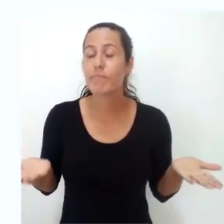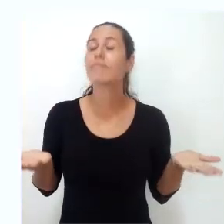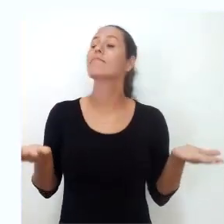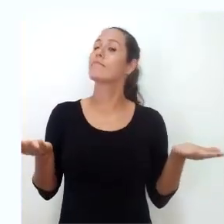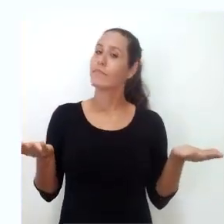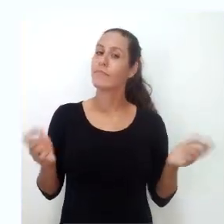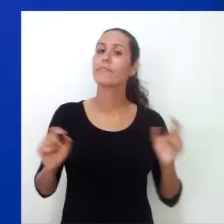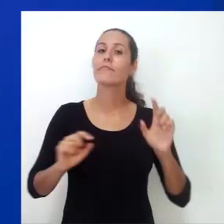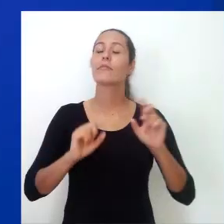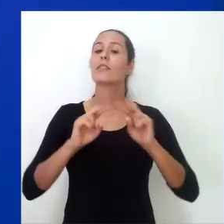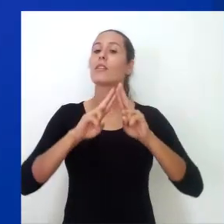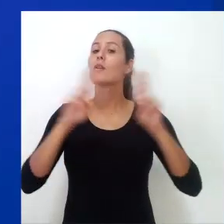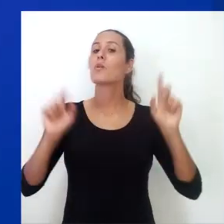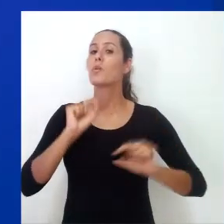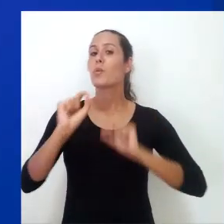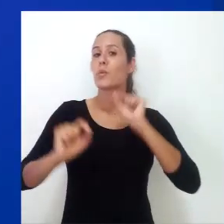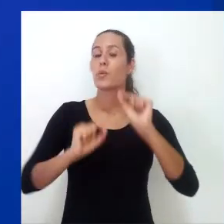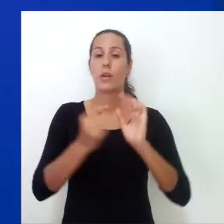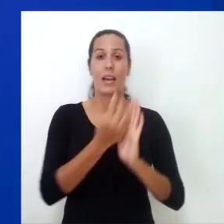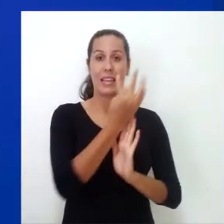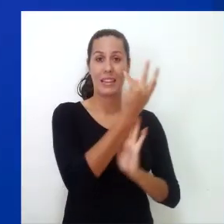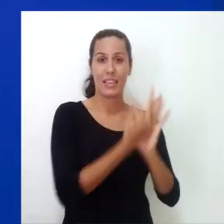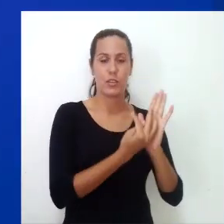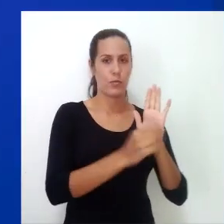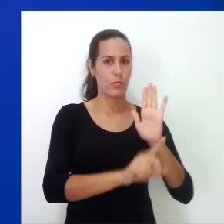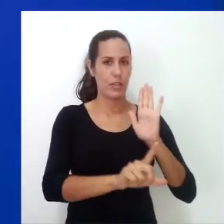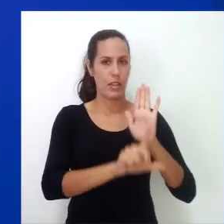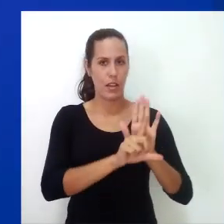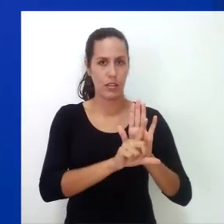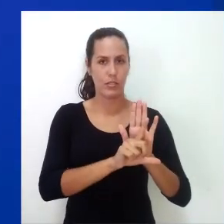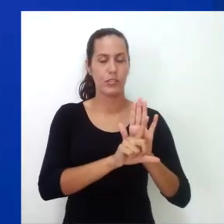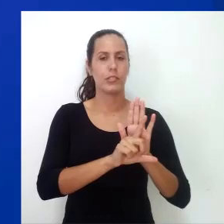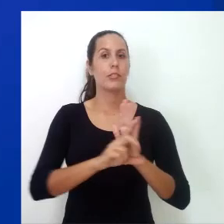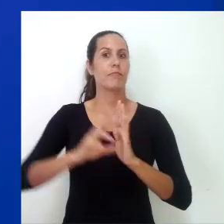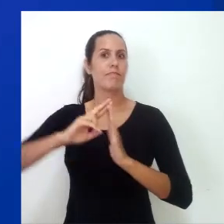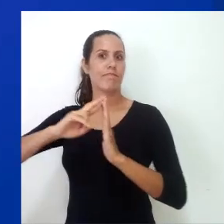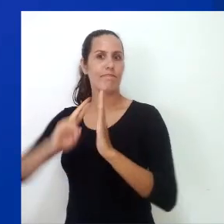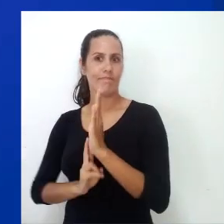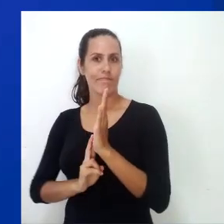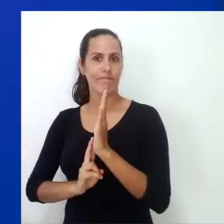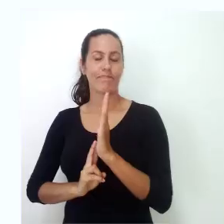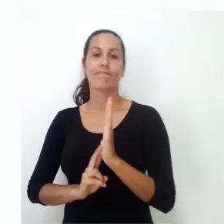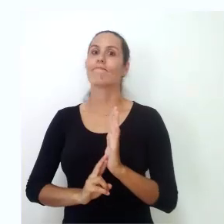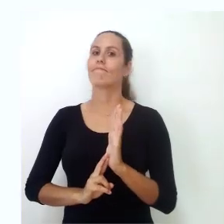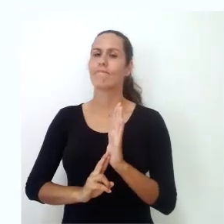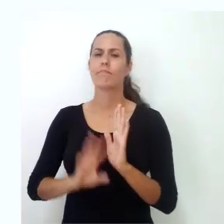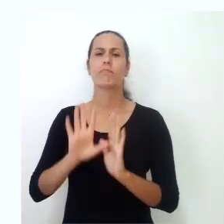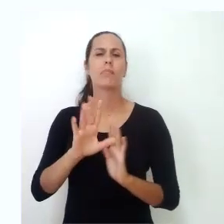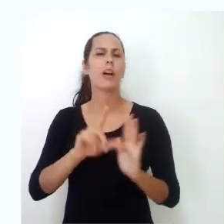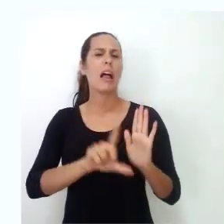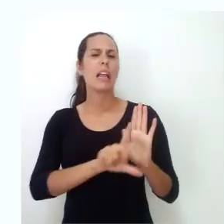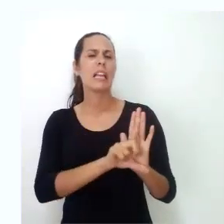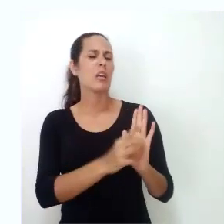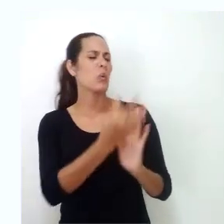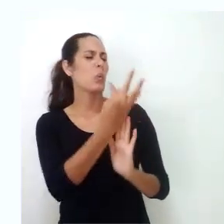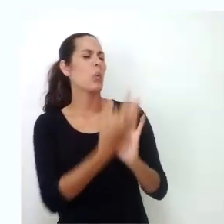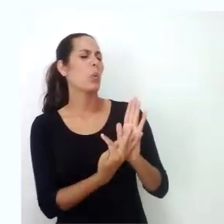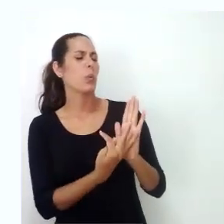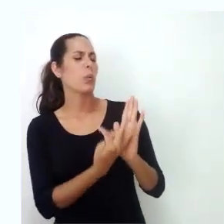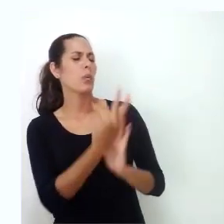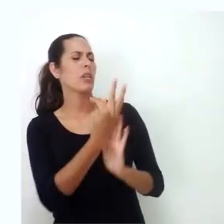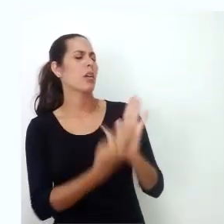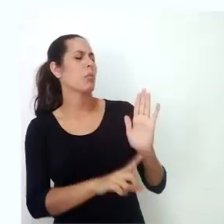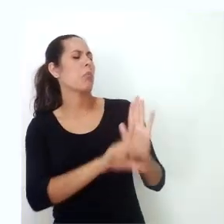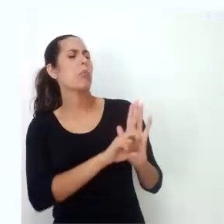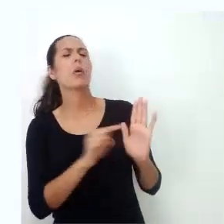de hoje será o seguinte: textos legais normativos. O que será um texto legal?